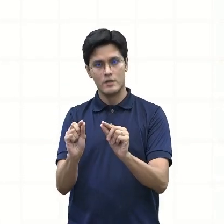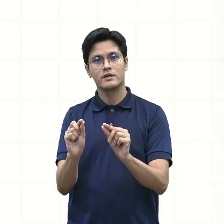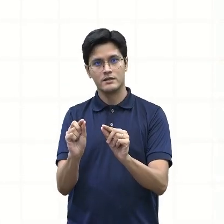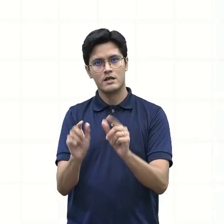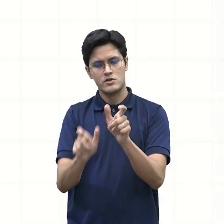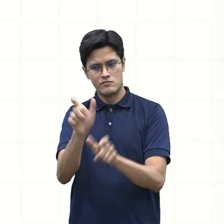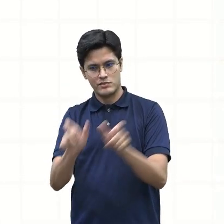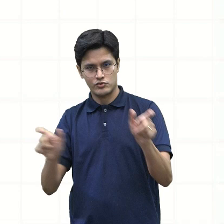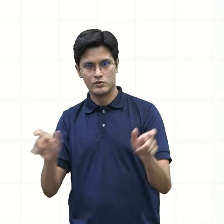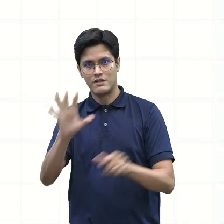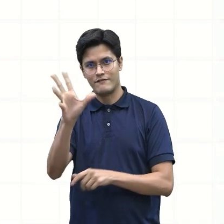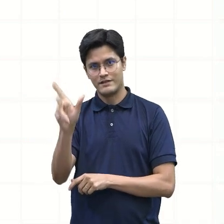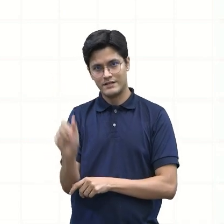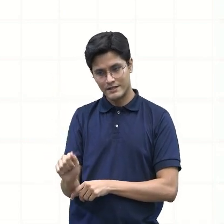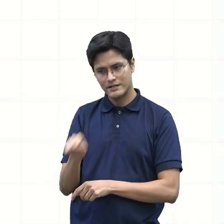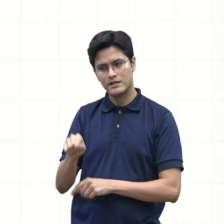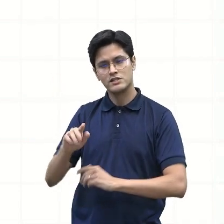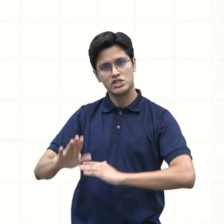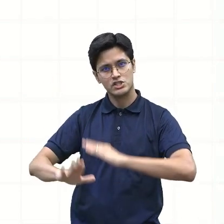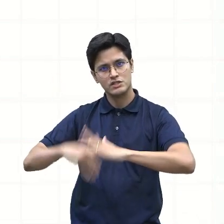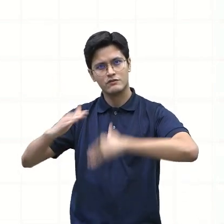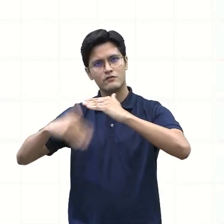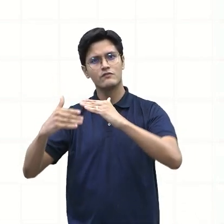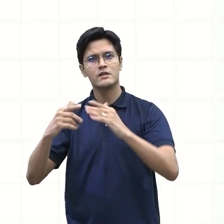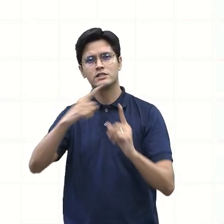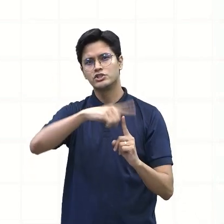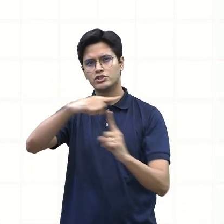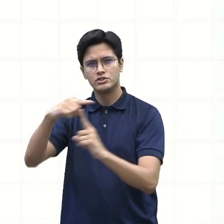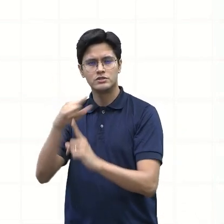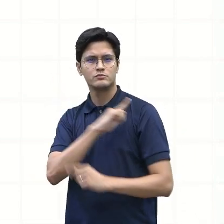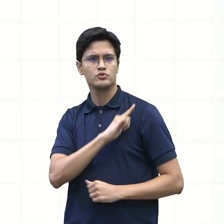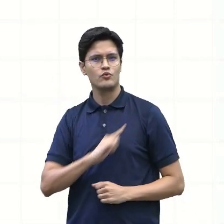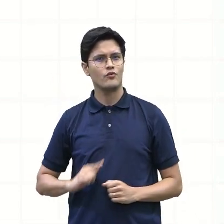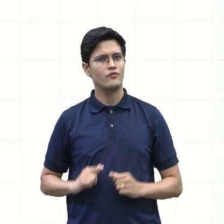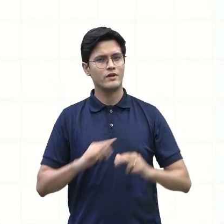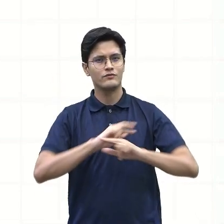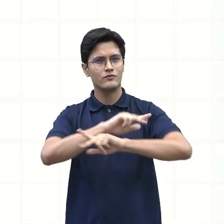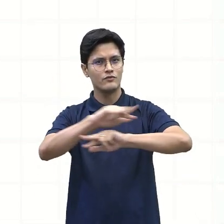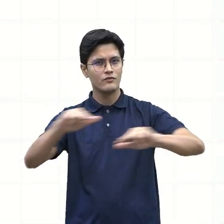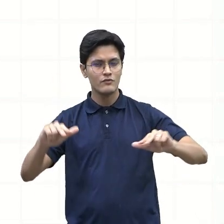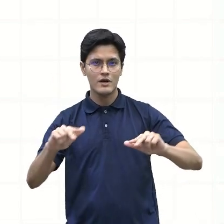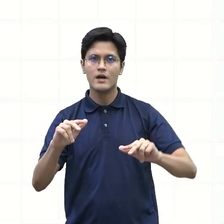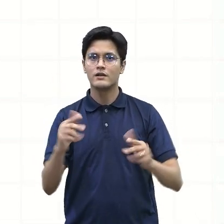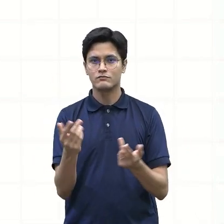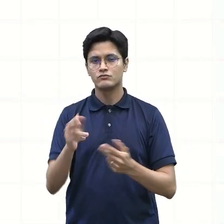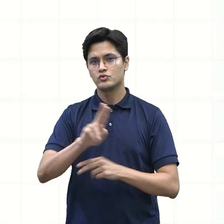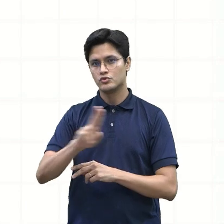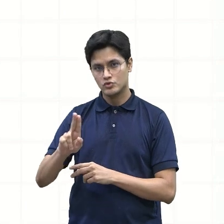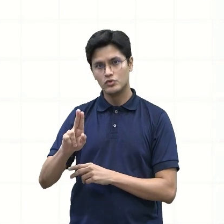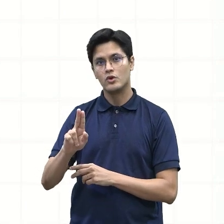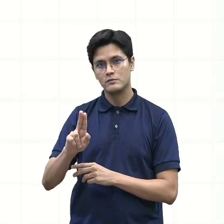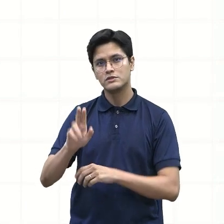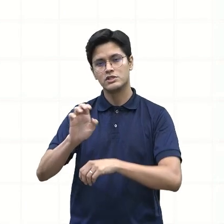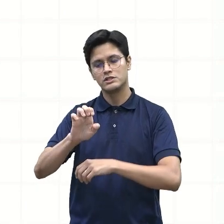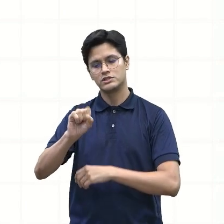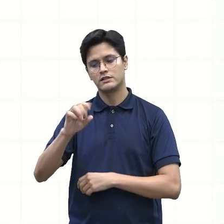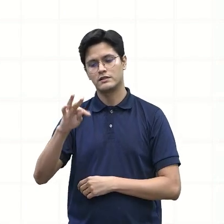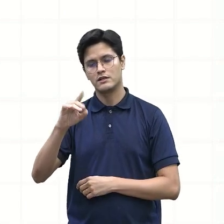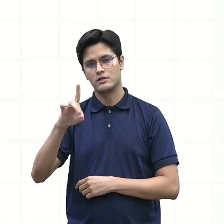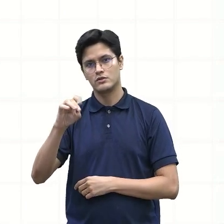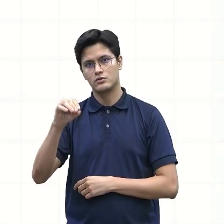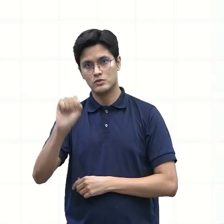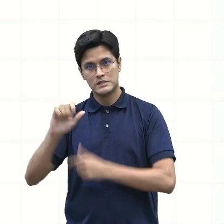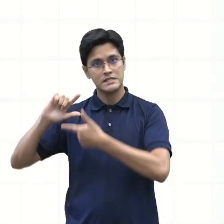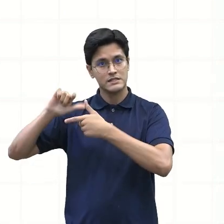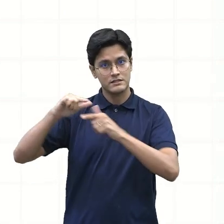de governo, muito complexas, consideradas estados tradicionais, como o Reino de Gana. Então, apesar de ter